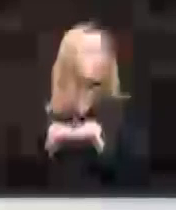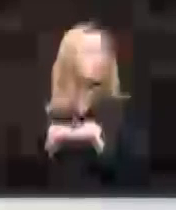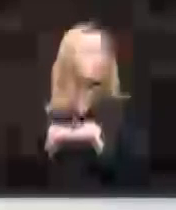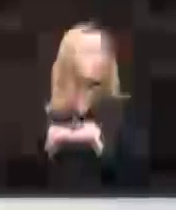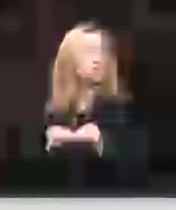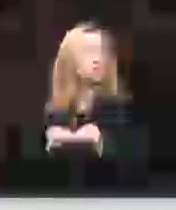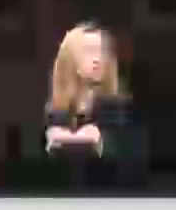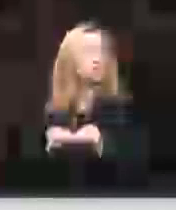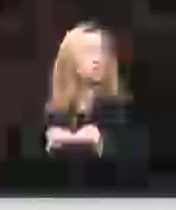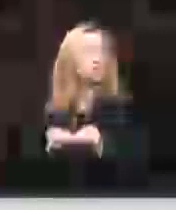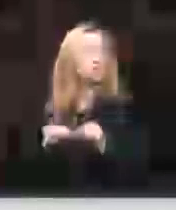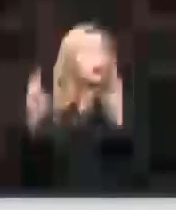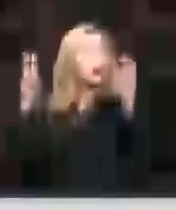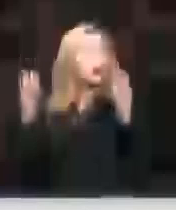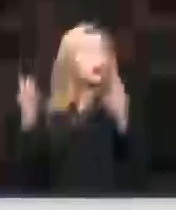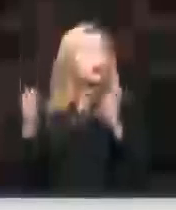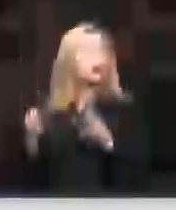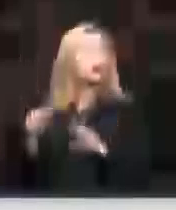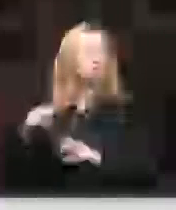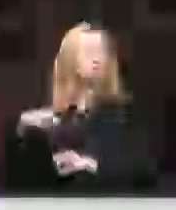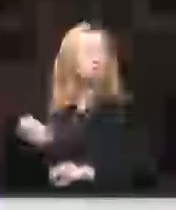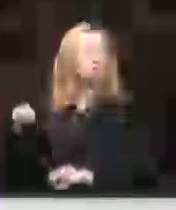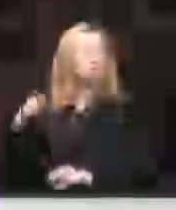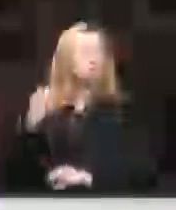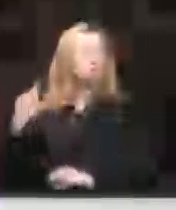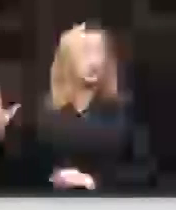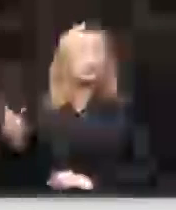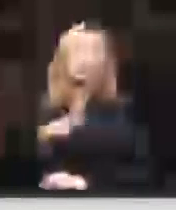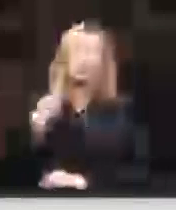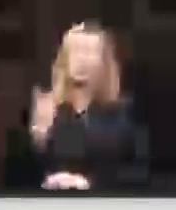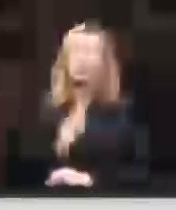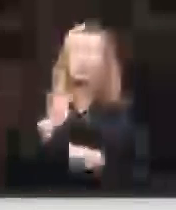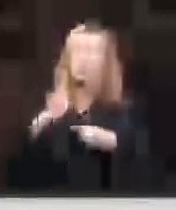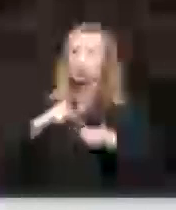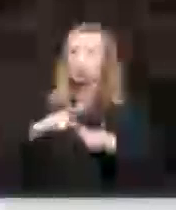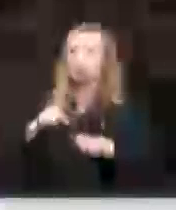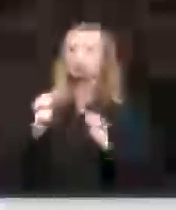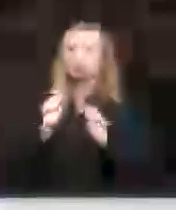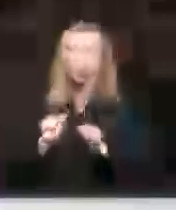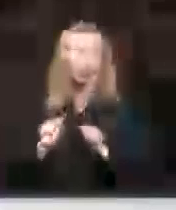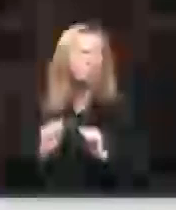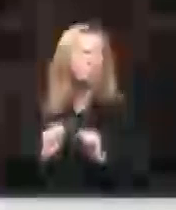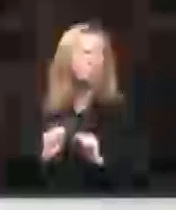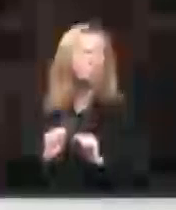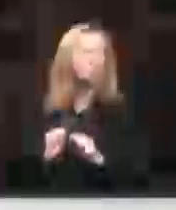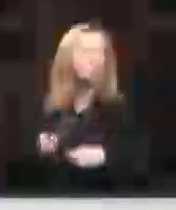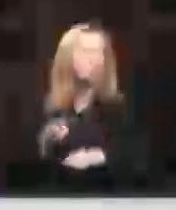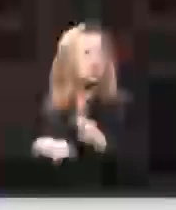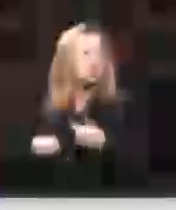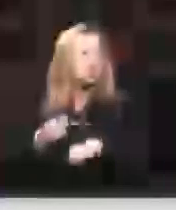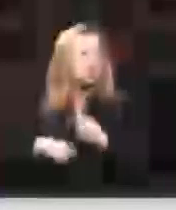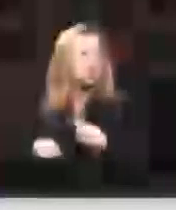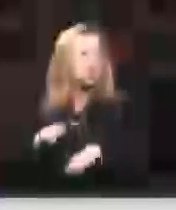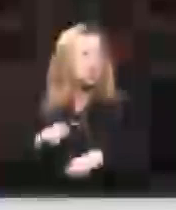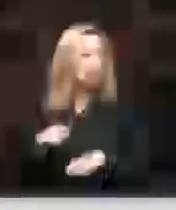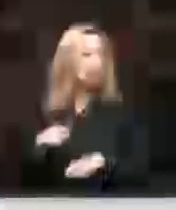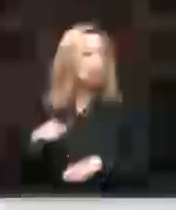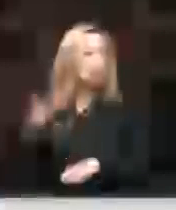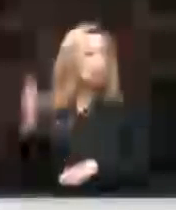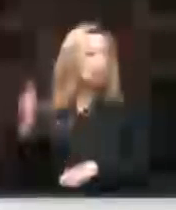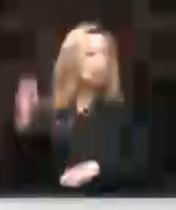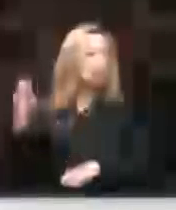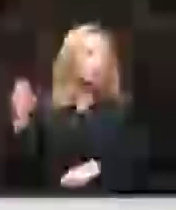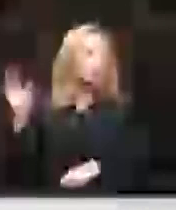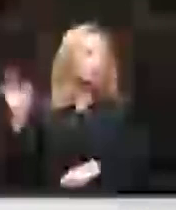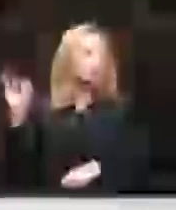nacional, que a nossa Petrobras possa investir em refinarias, no setor petroquímico e de fertilizantes, que